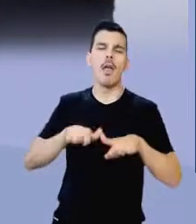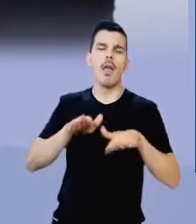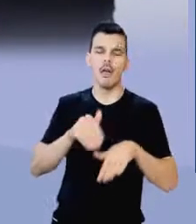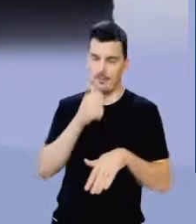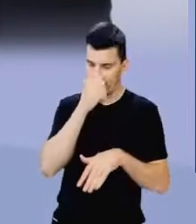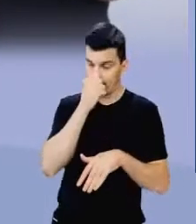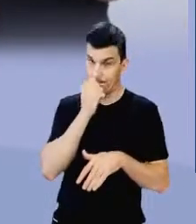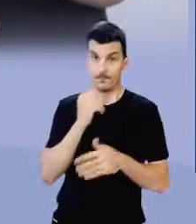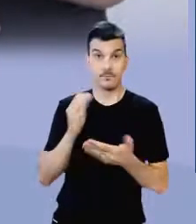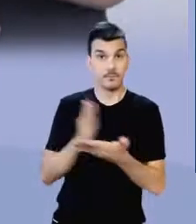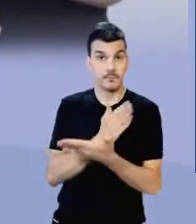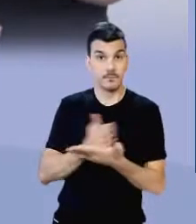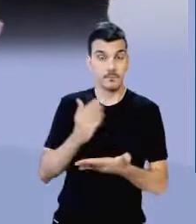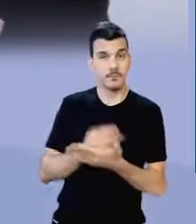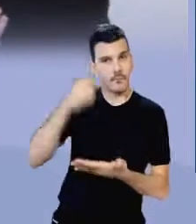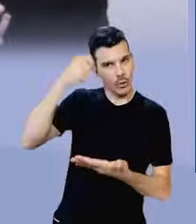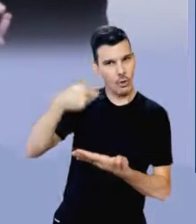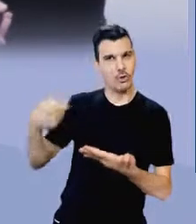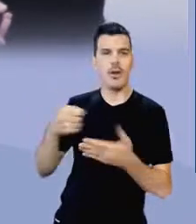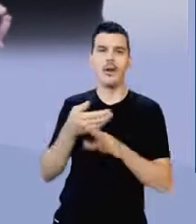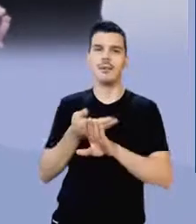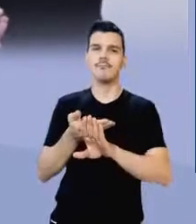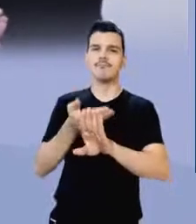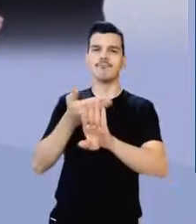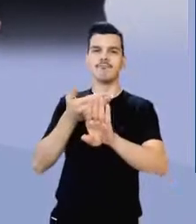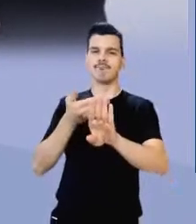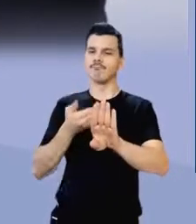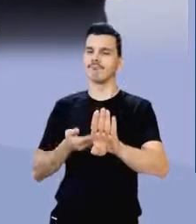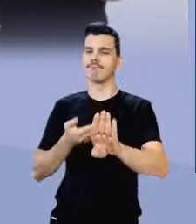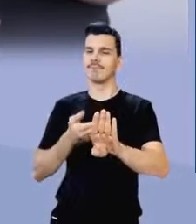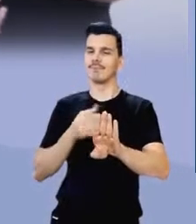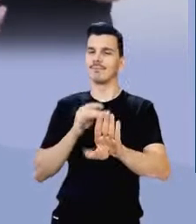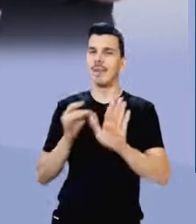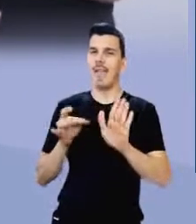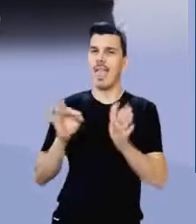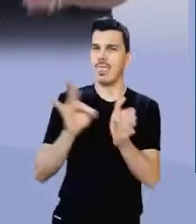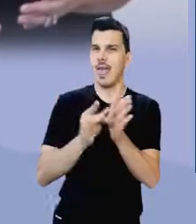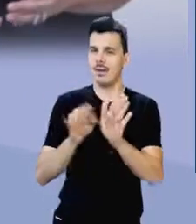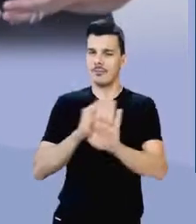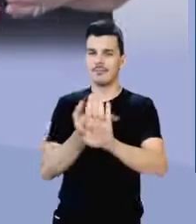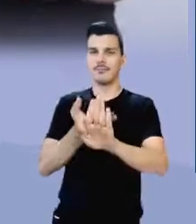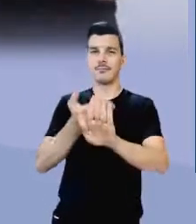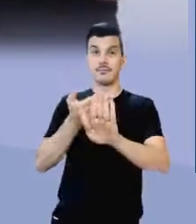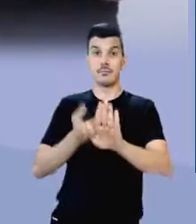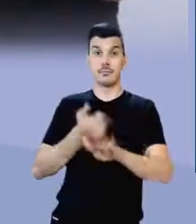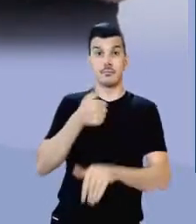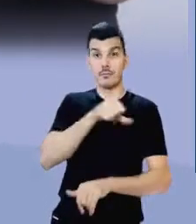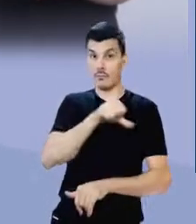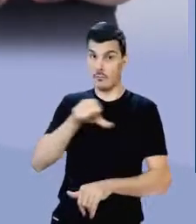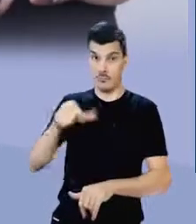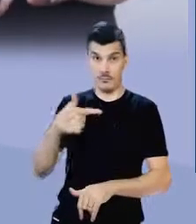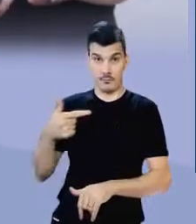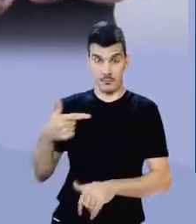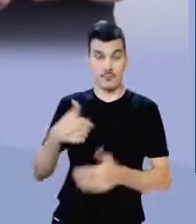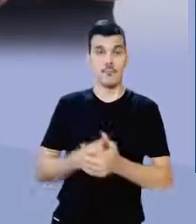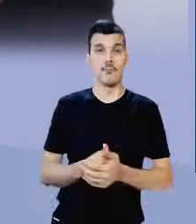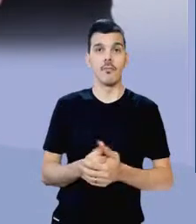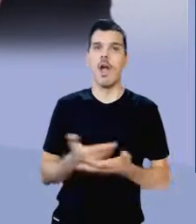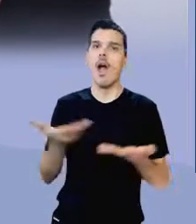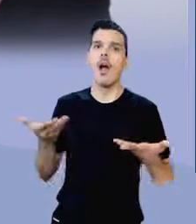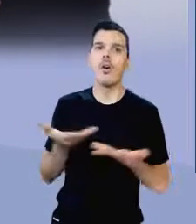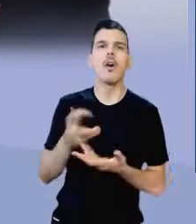radical. Alguns autores vão se afastar daquelas experimentações feitas em 22